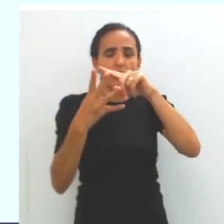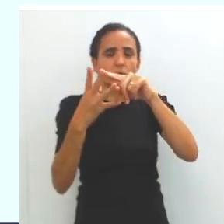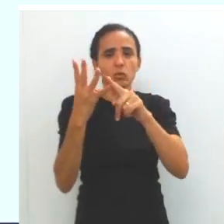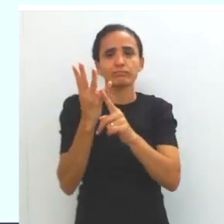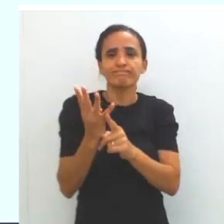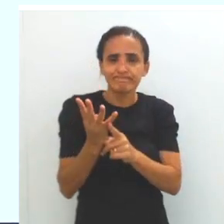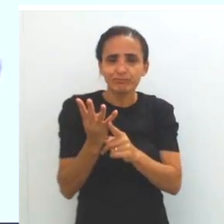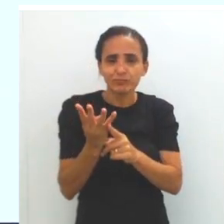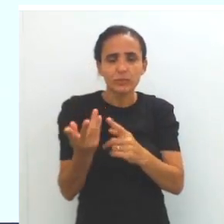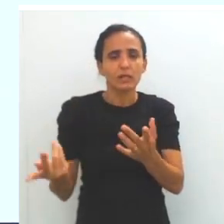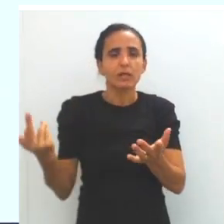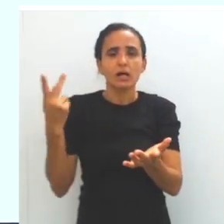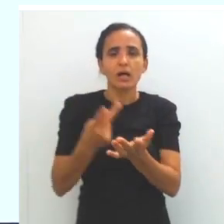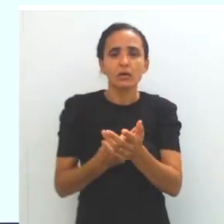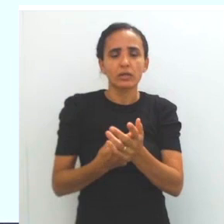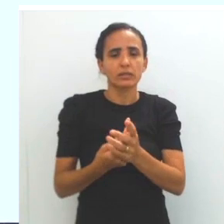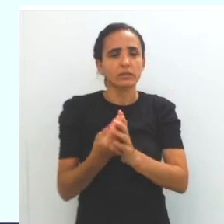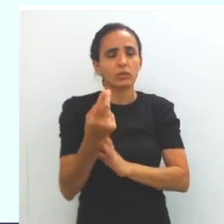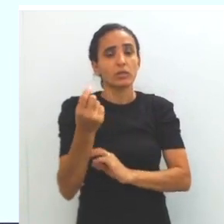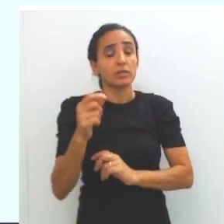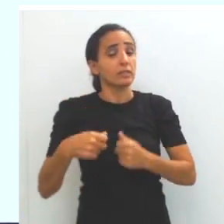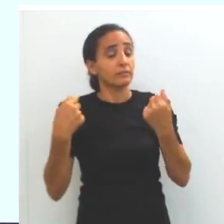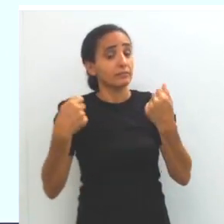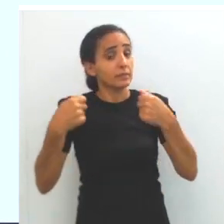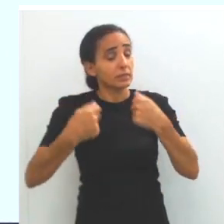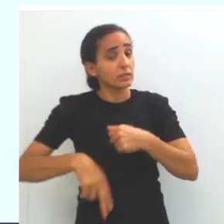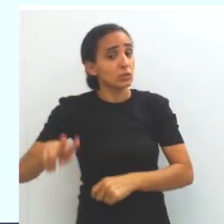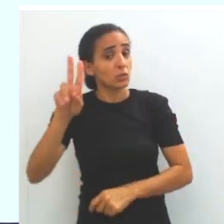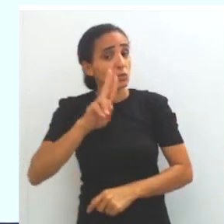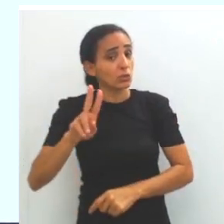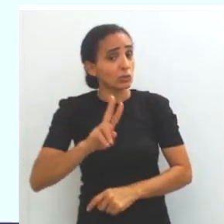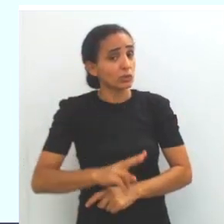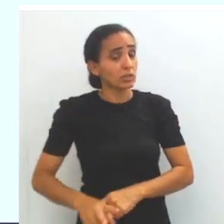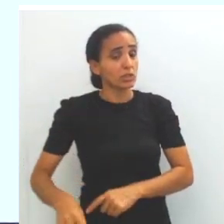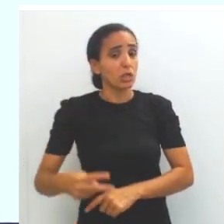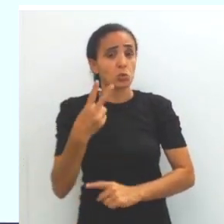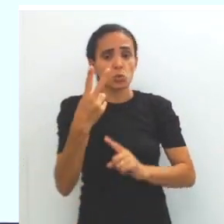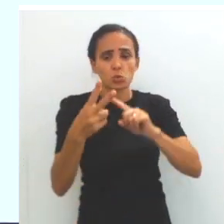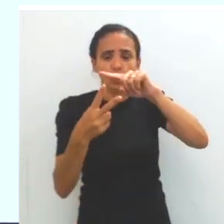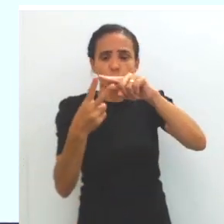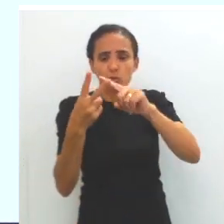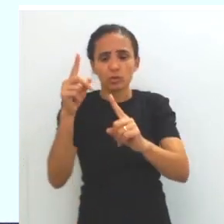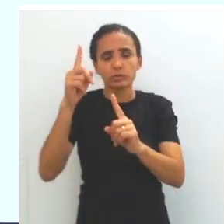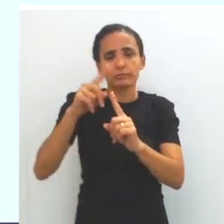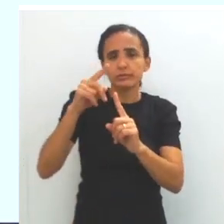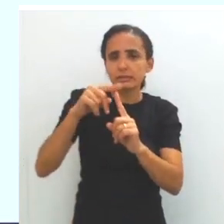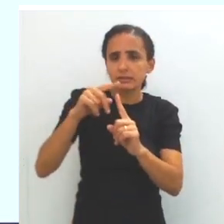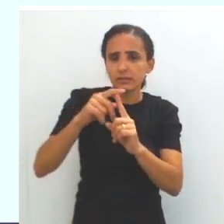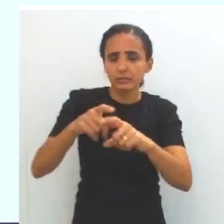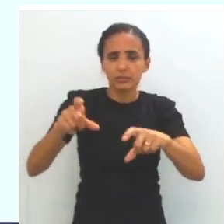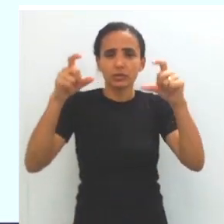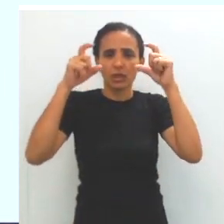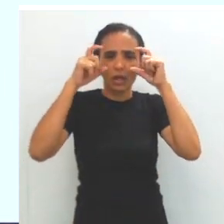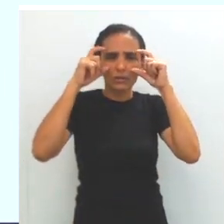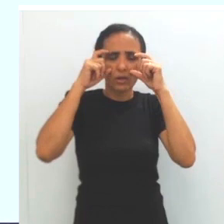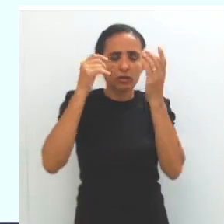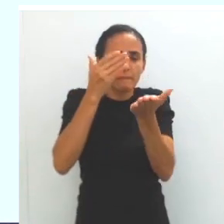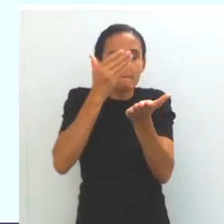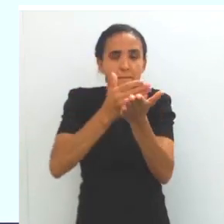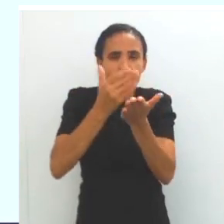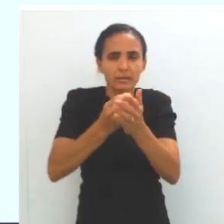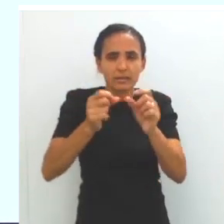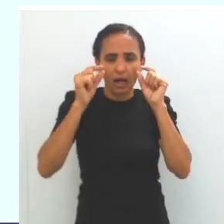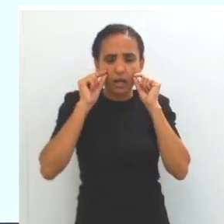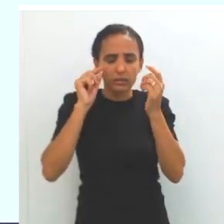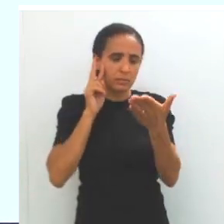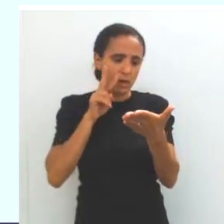E agora o presbíope, que são 2 em 1. Ele é um pouquinho com hipermetropia e ele é um pouquinho